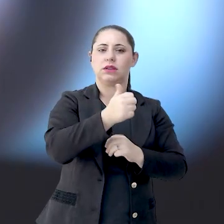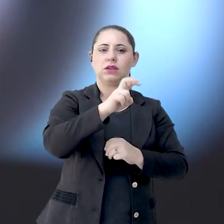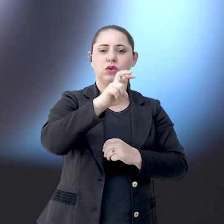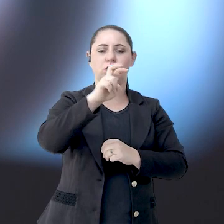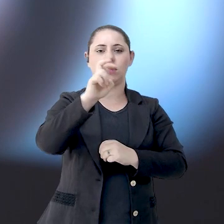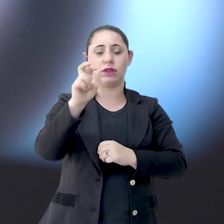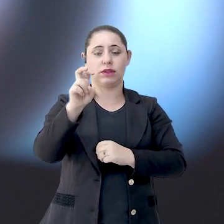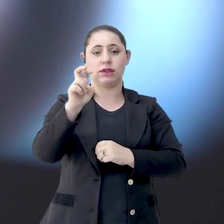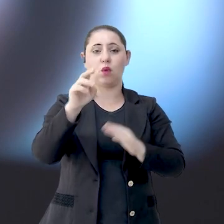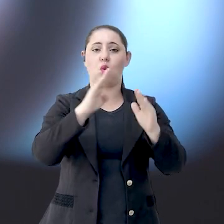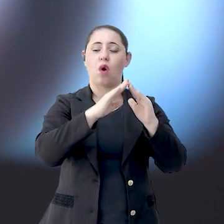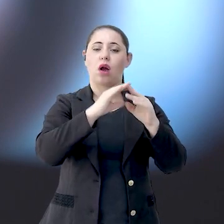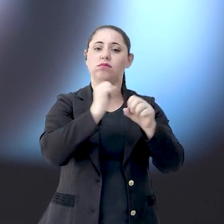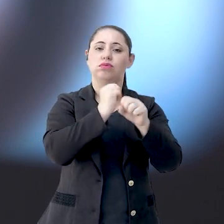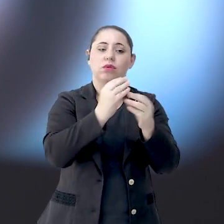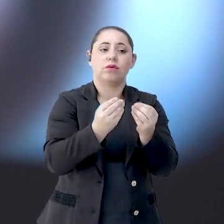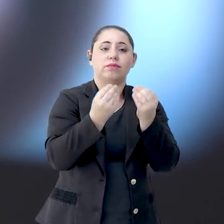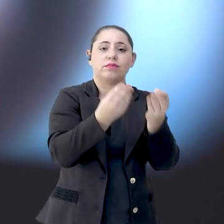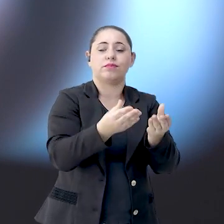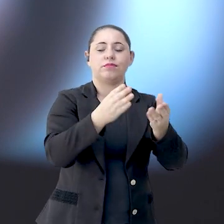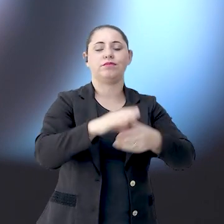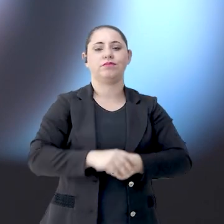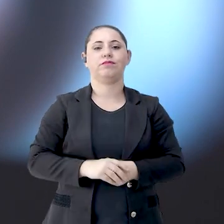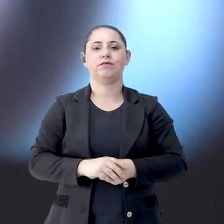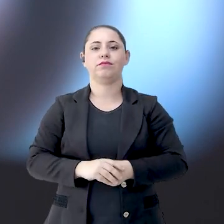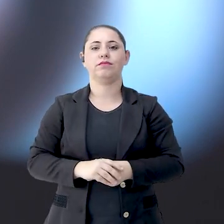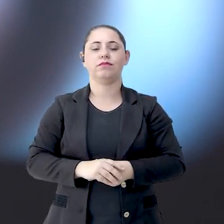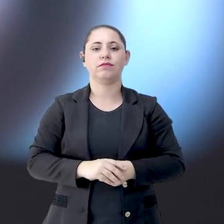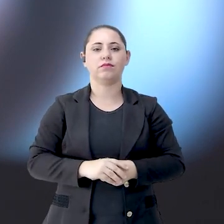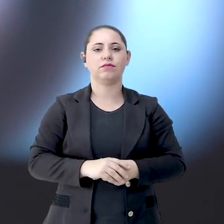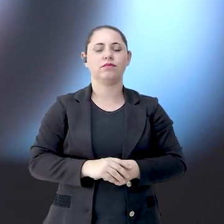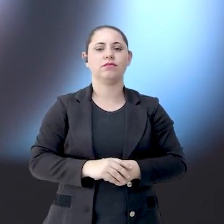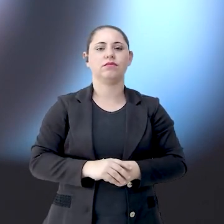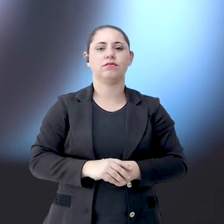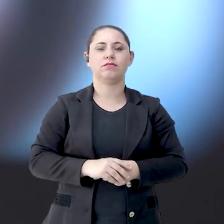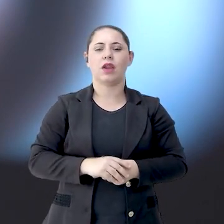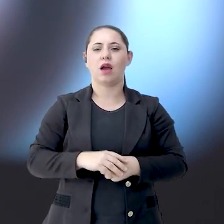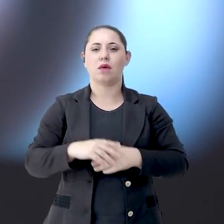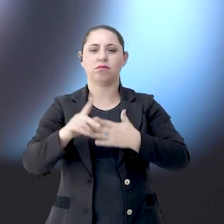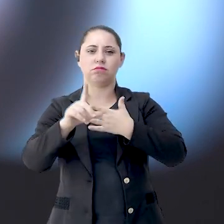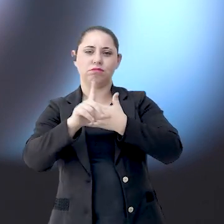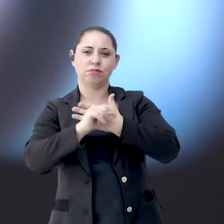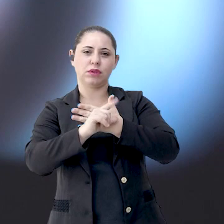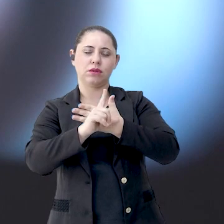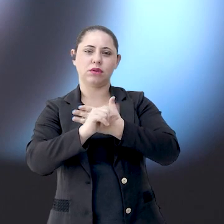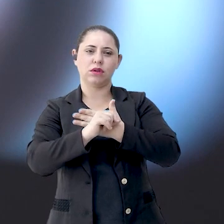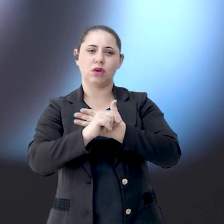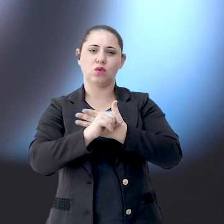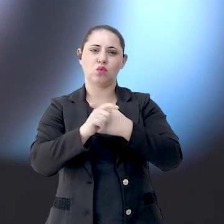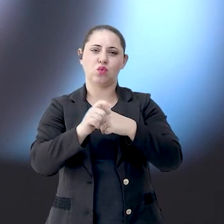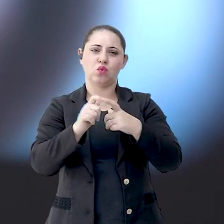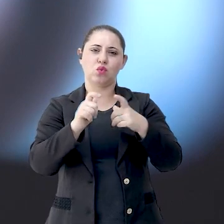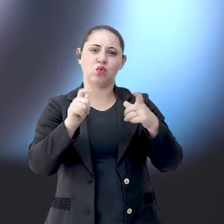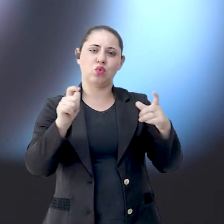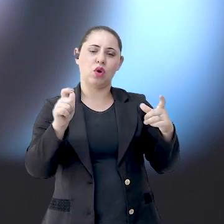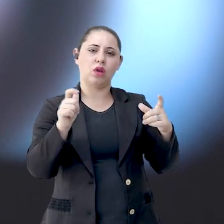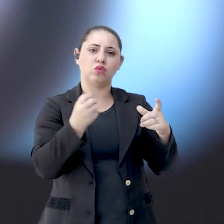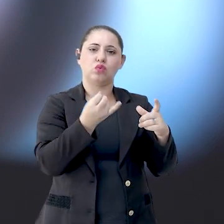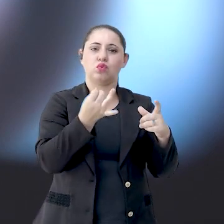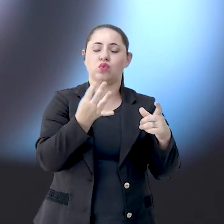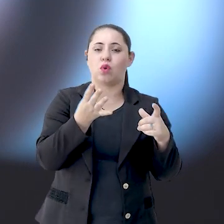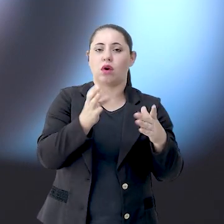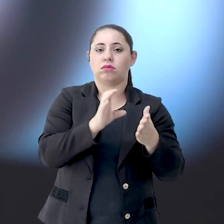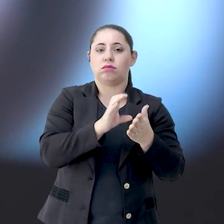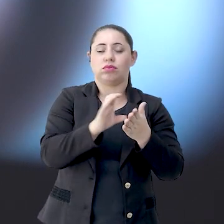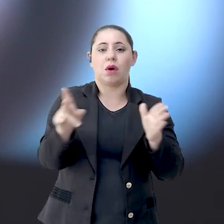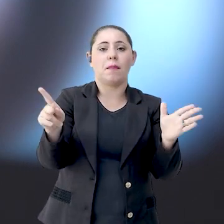grande quantidade de recursos naturais, o sudoeste sul-mato-grossense concentra municípios de Bela